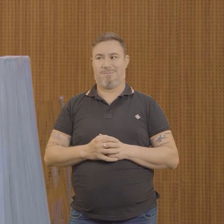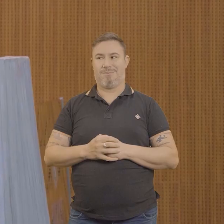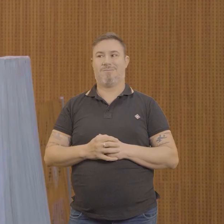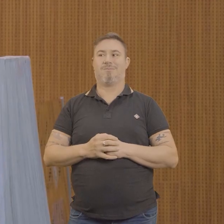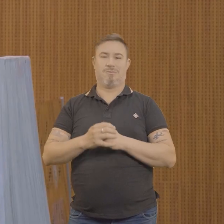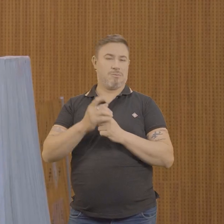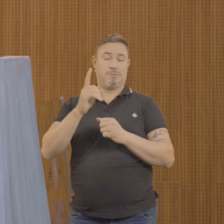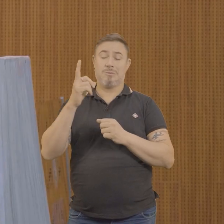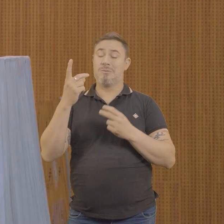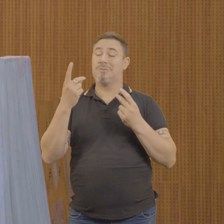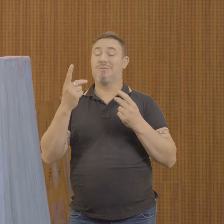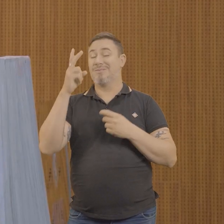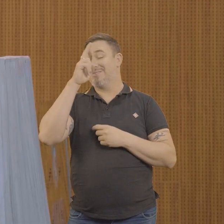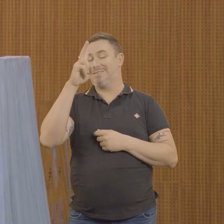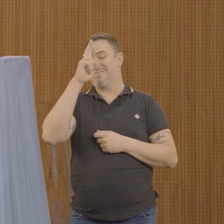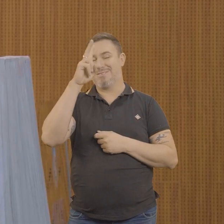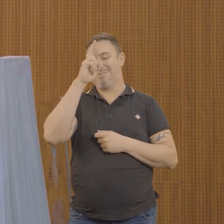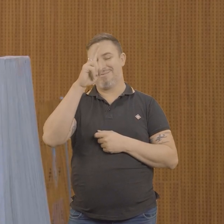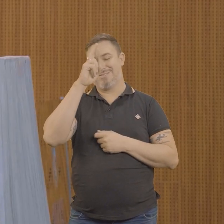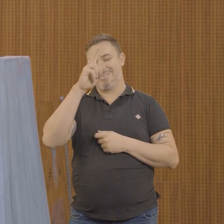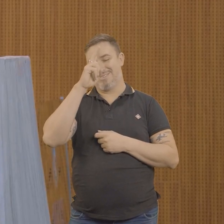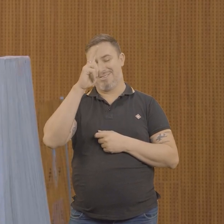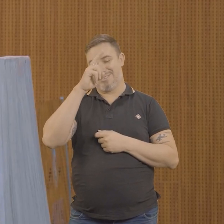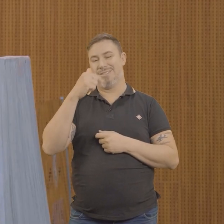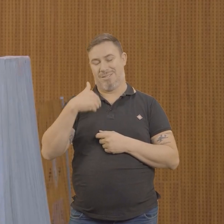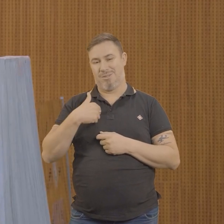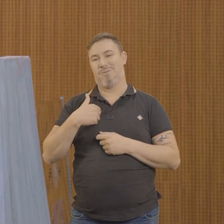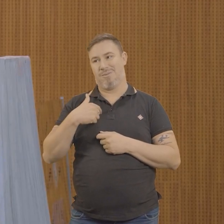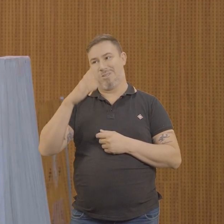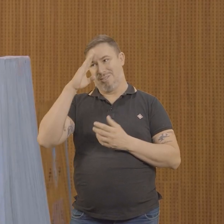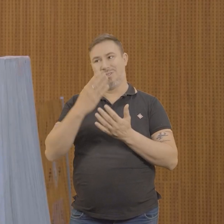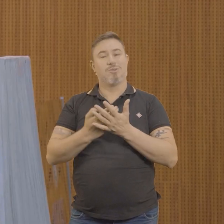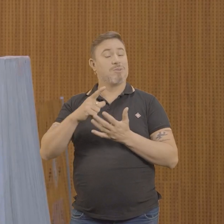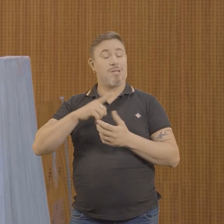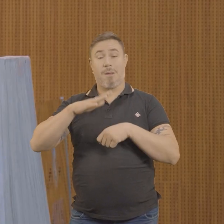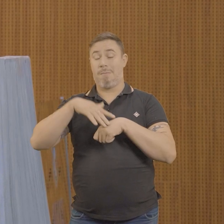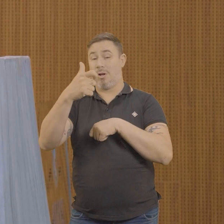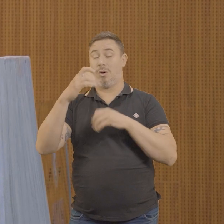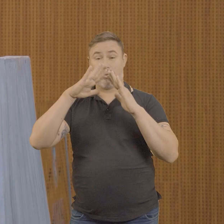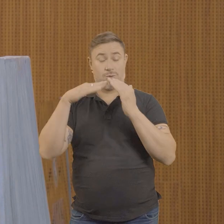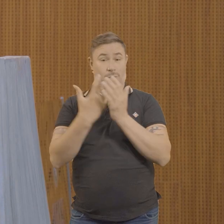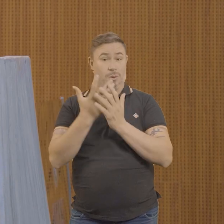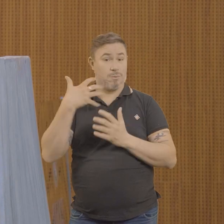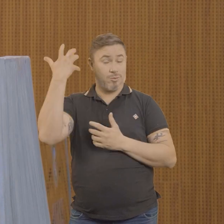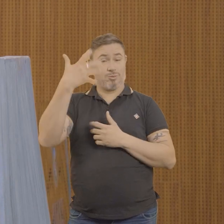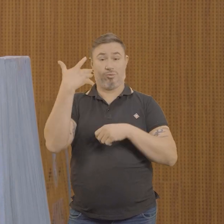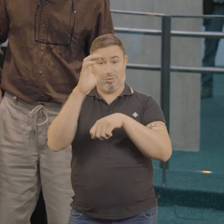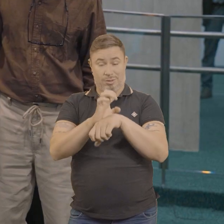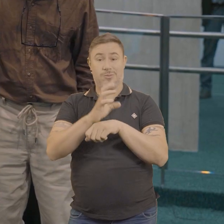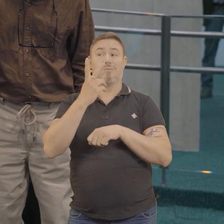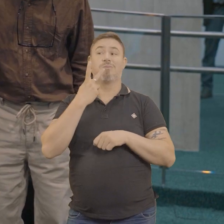Por tantas memoráveis vivências, considero que possuímos a melhor escola de música do estado do